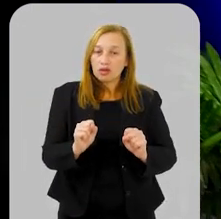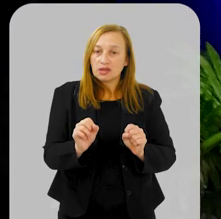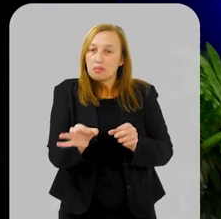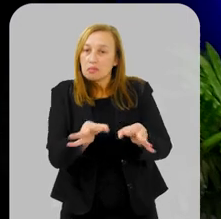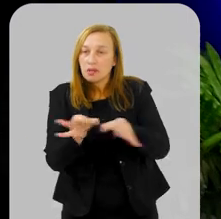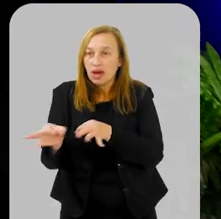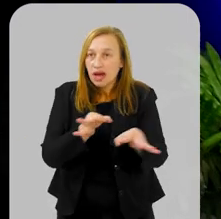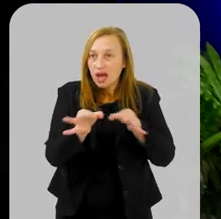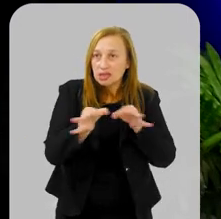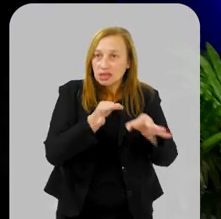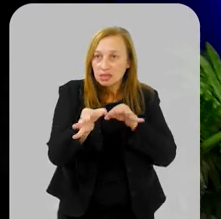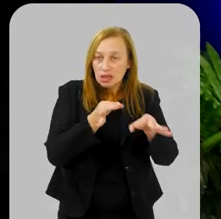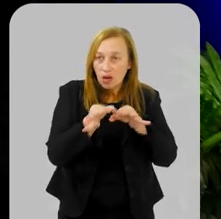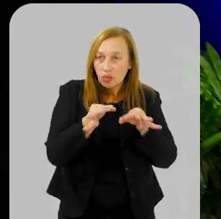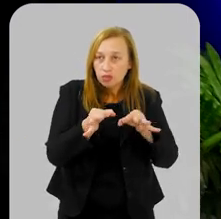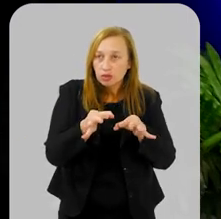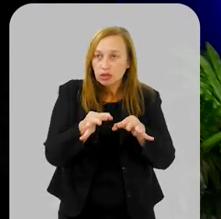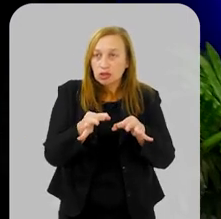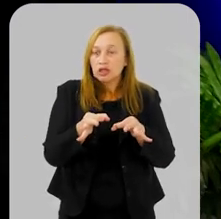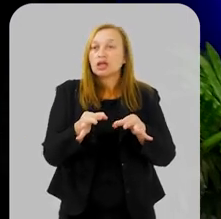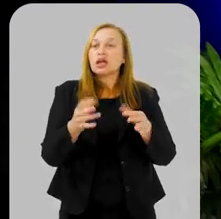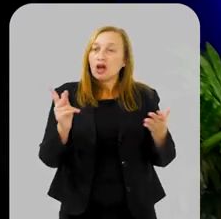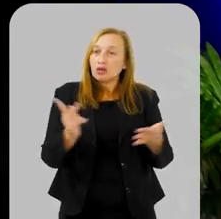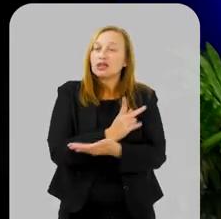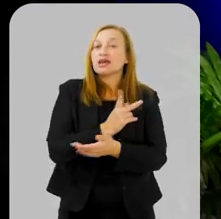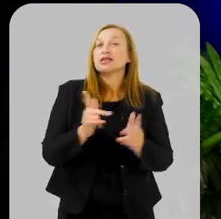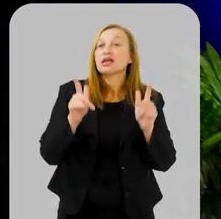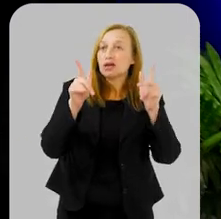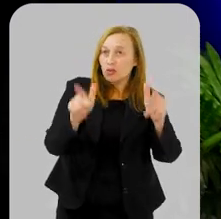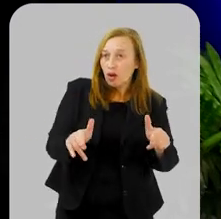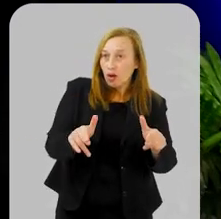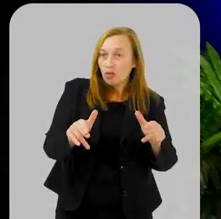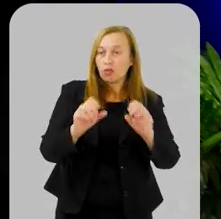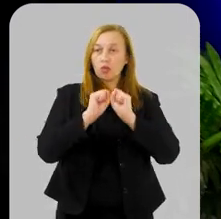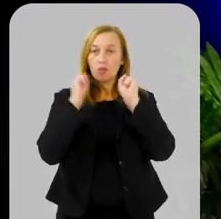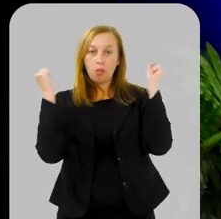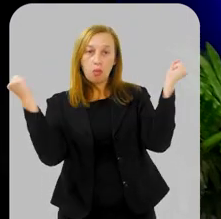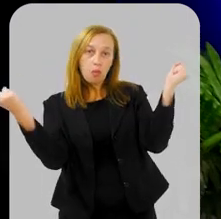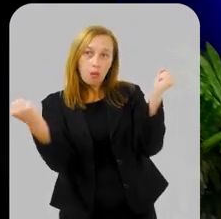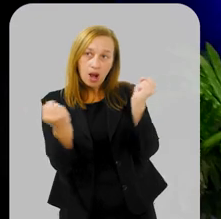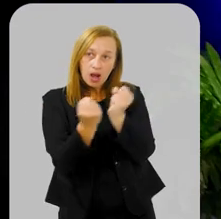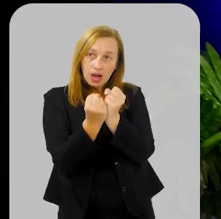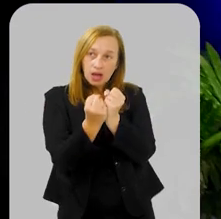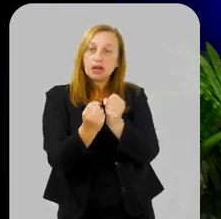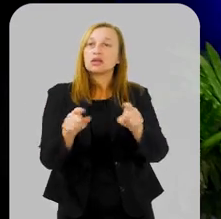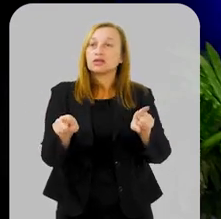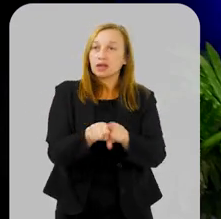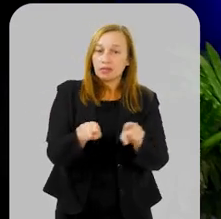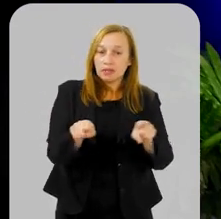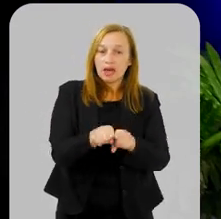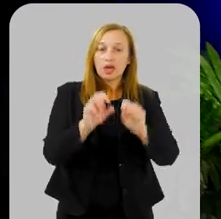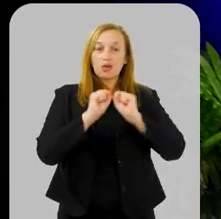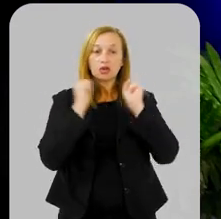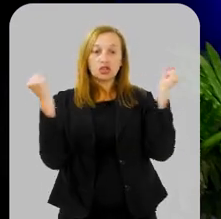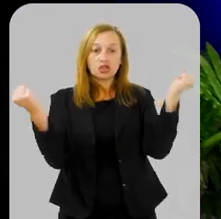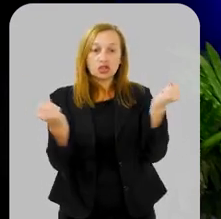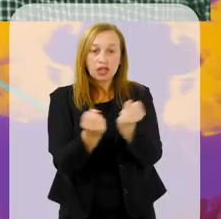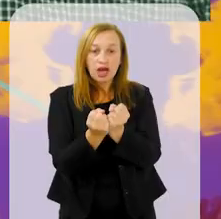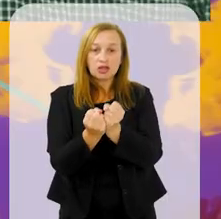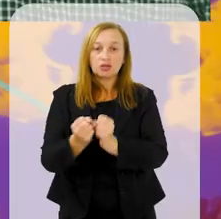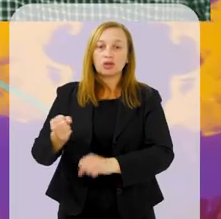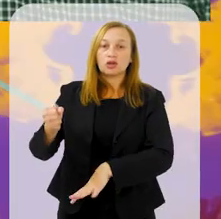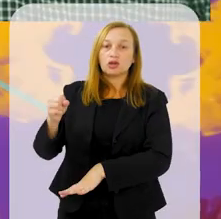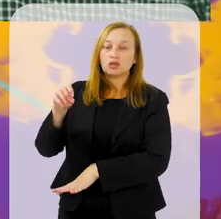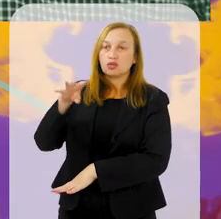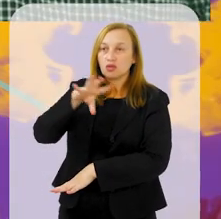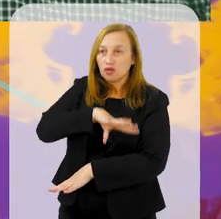de trânsito viável, na medida que isso acontece também com Maracanã, isso acontece com São Januário,